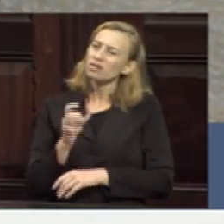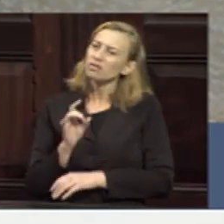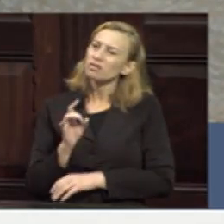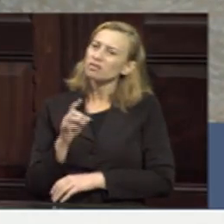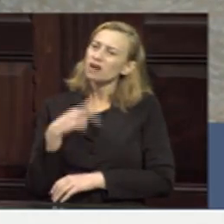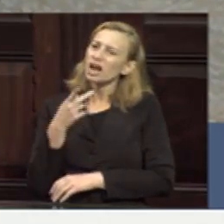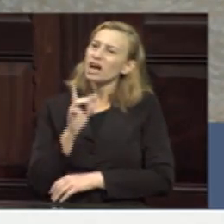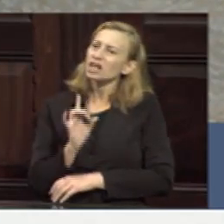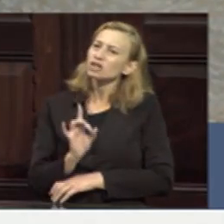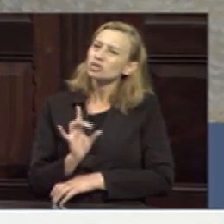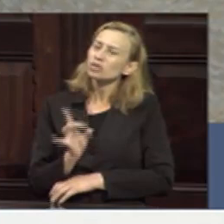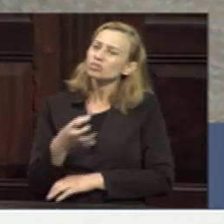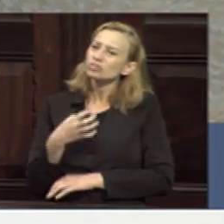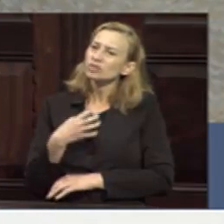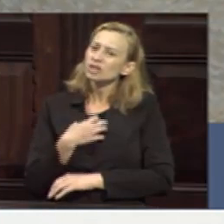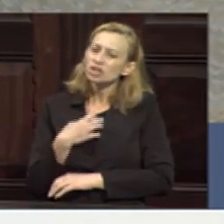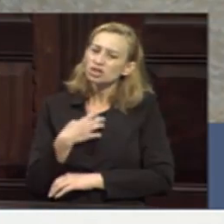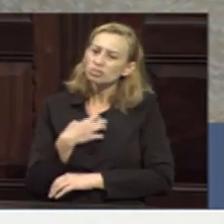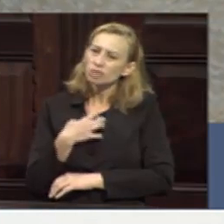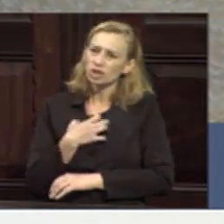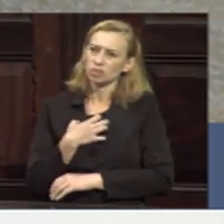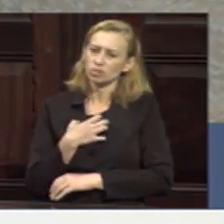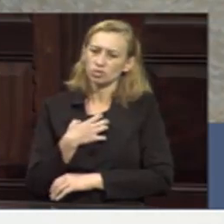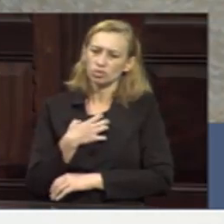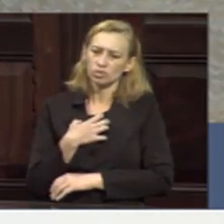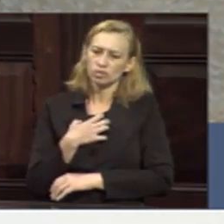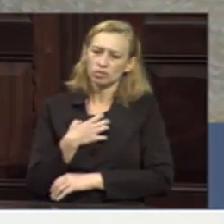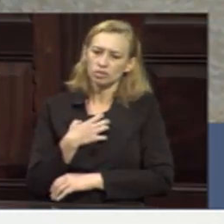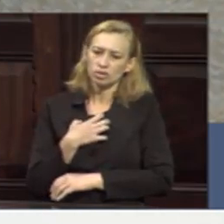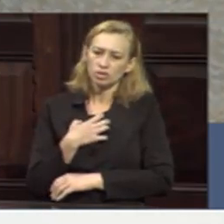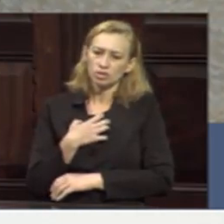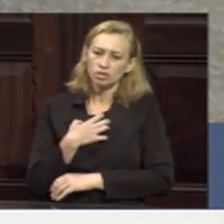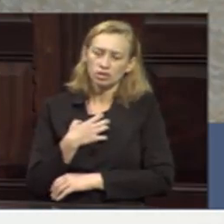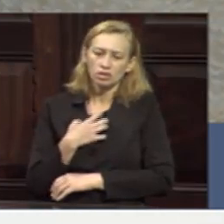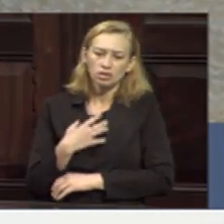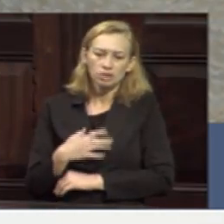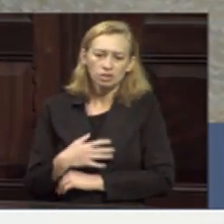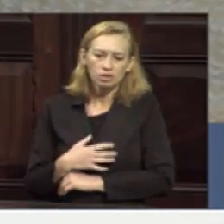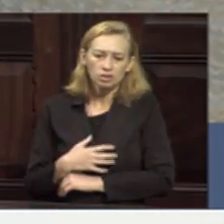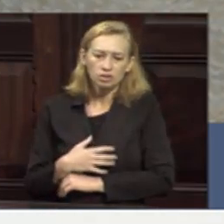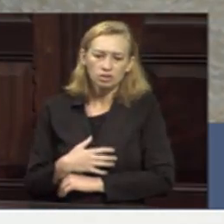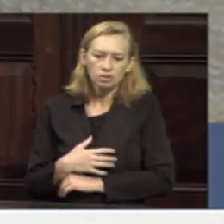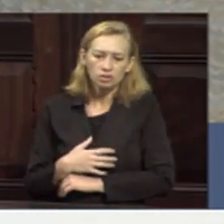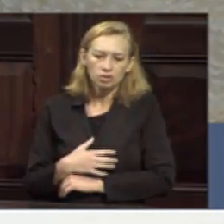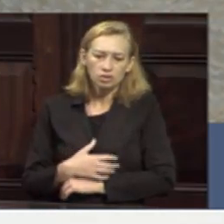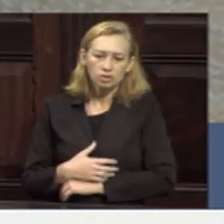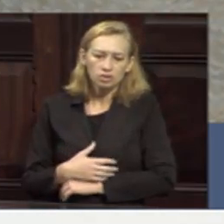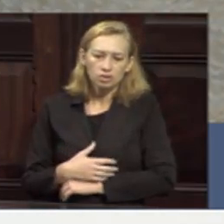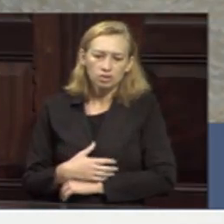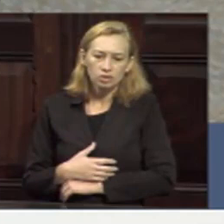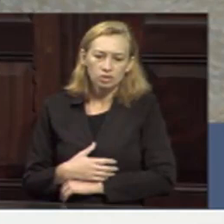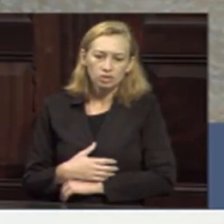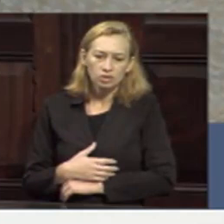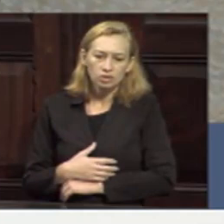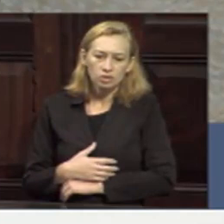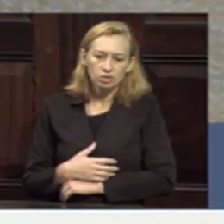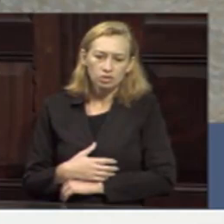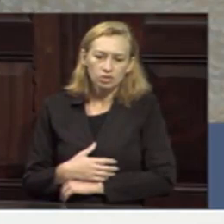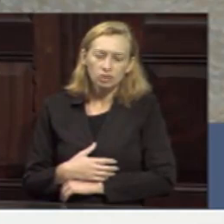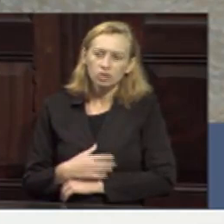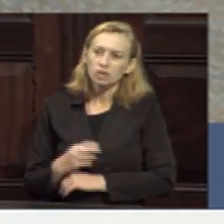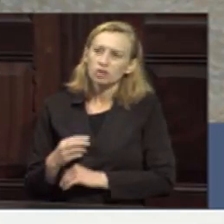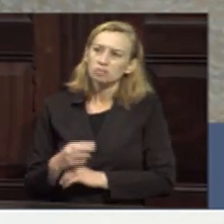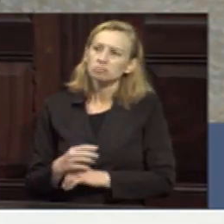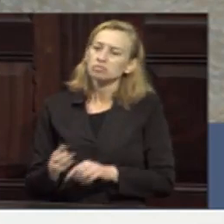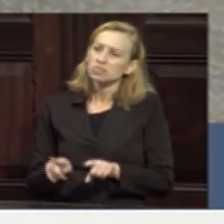que abate sobre toda essa casa e principalmente sobre a